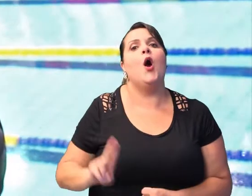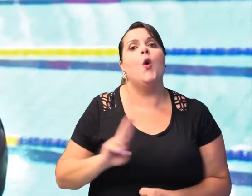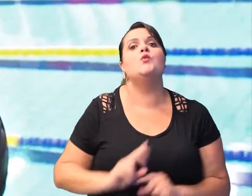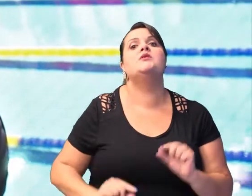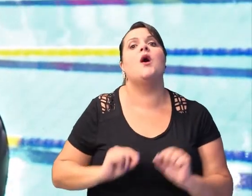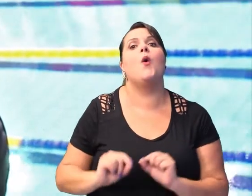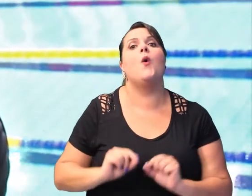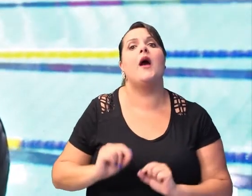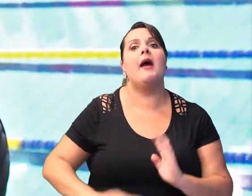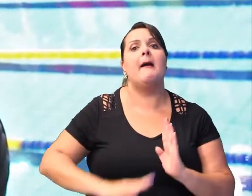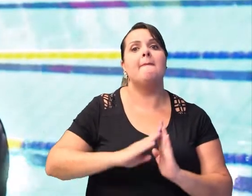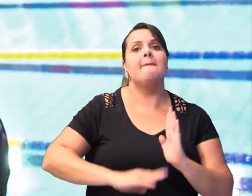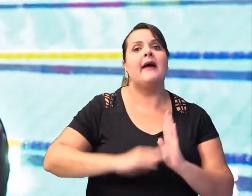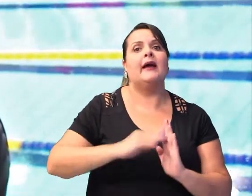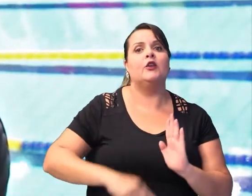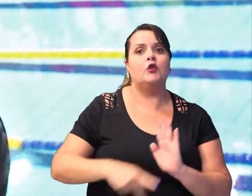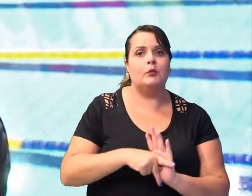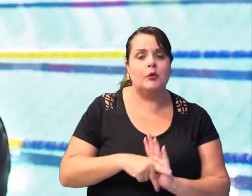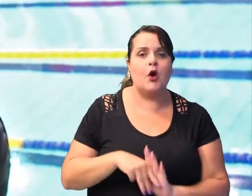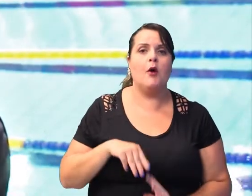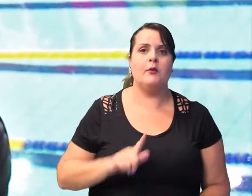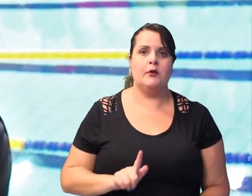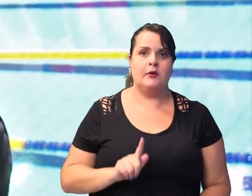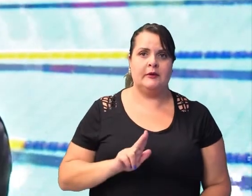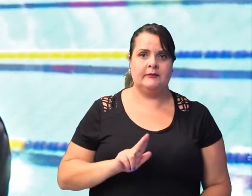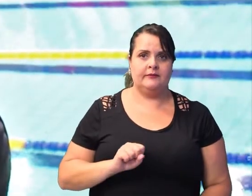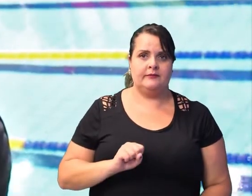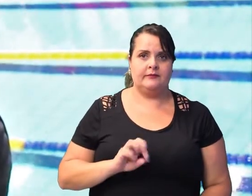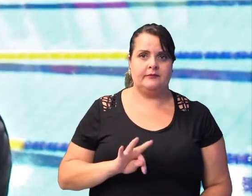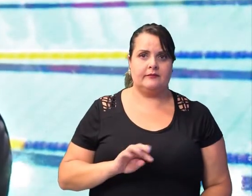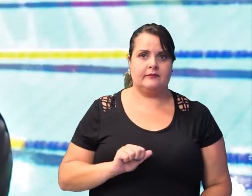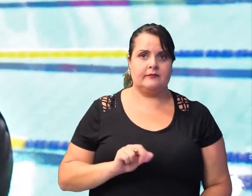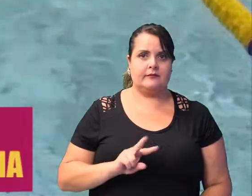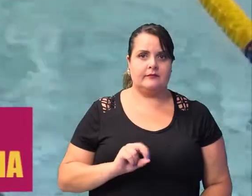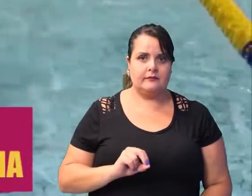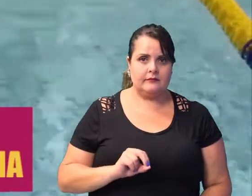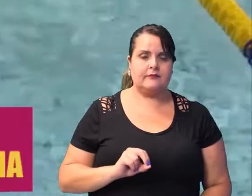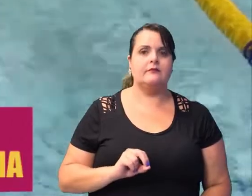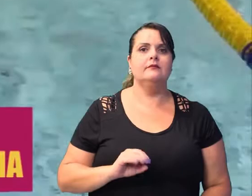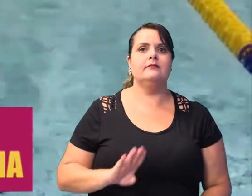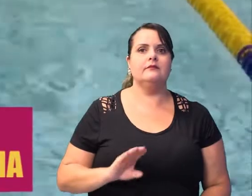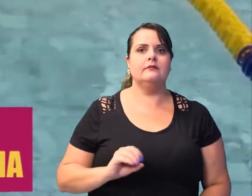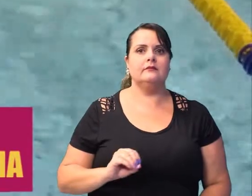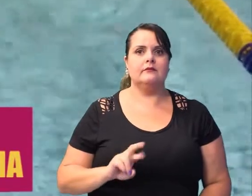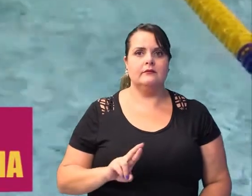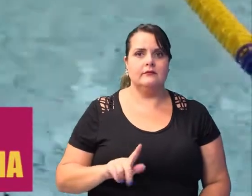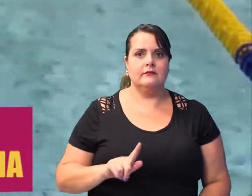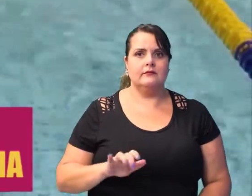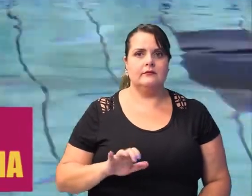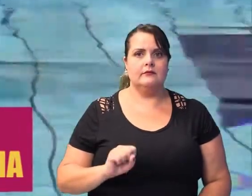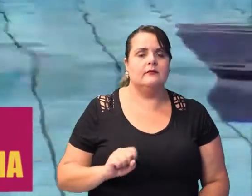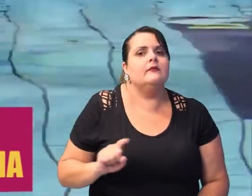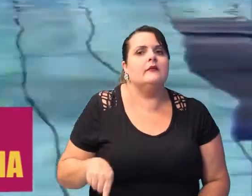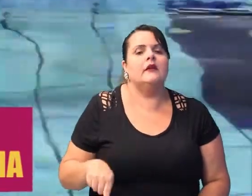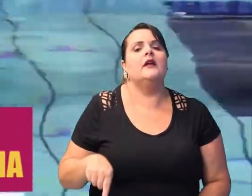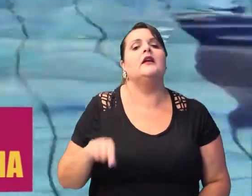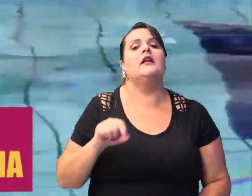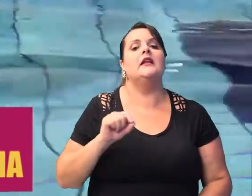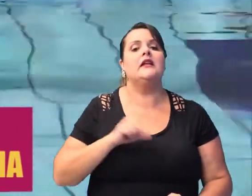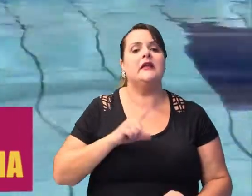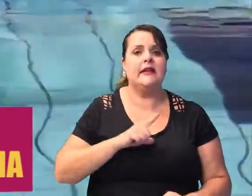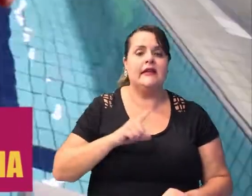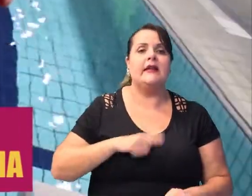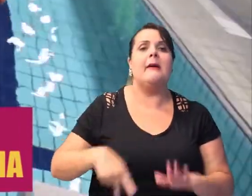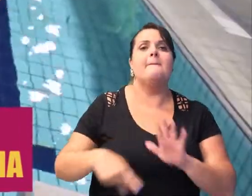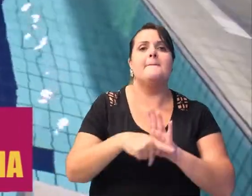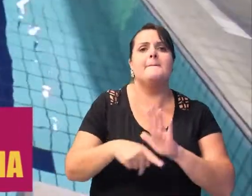do gustavo borges há mais de dez anos e é muito interessante porque existe um lado toda a capacitação dos profissionais para que